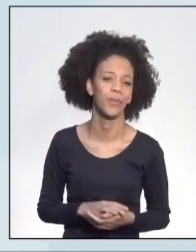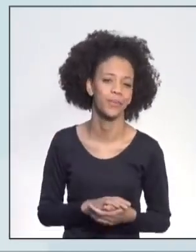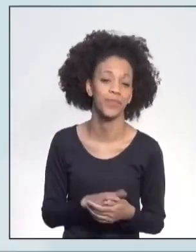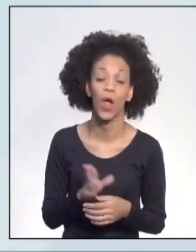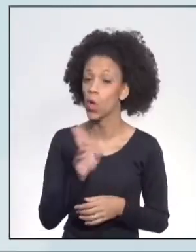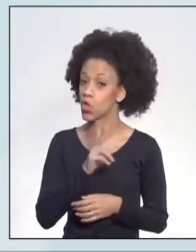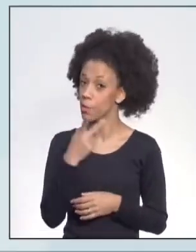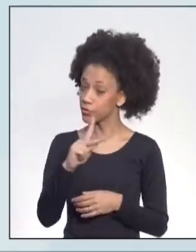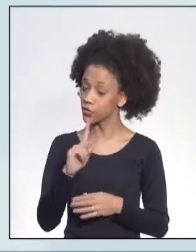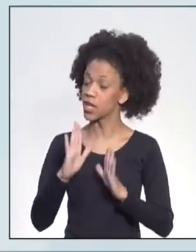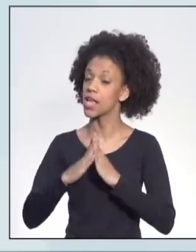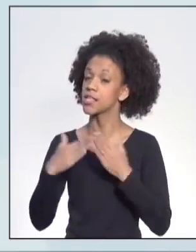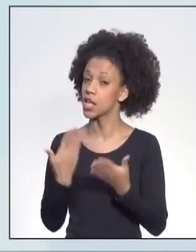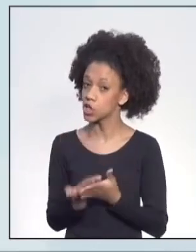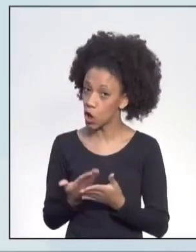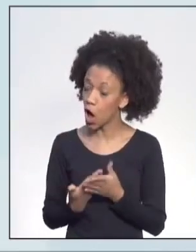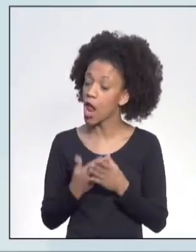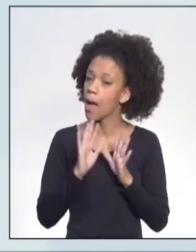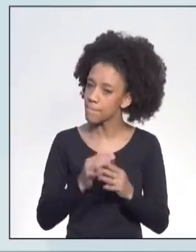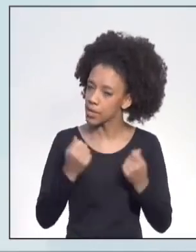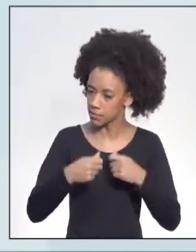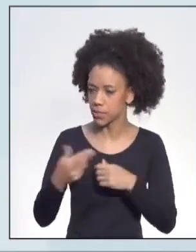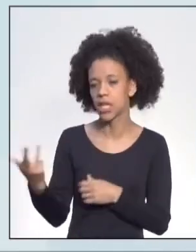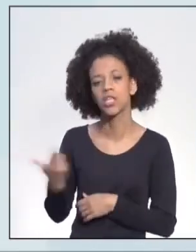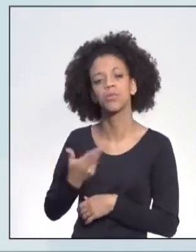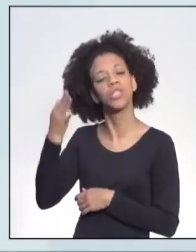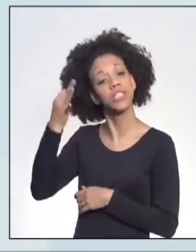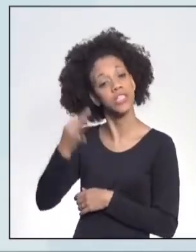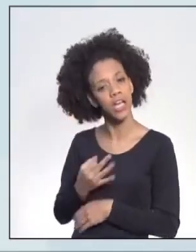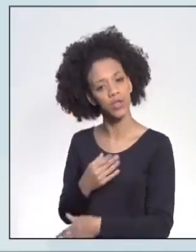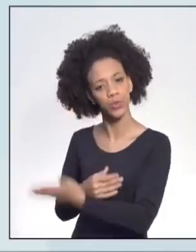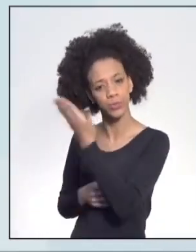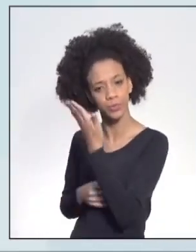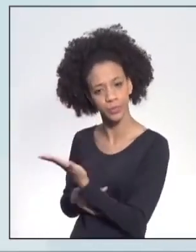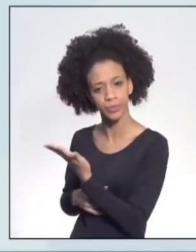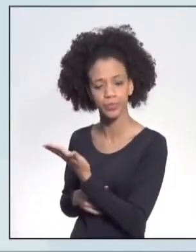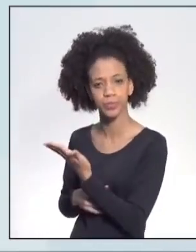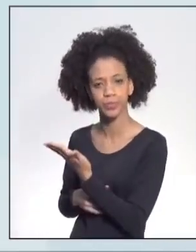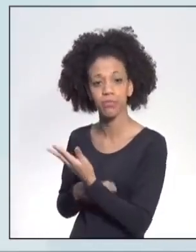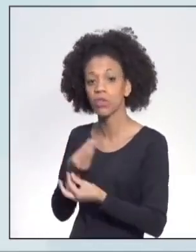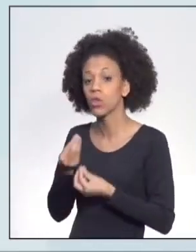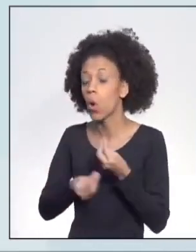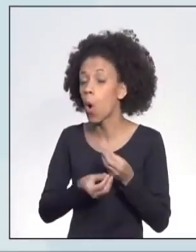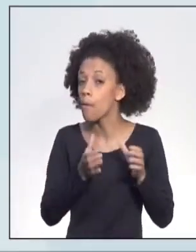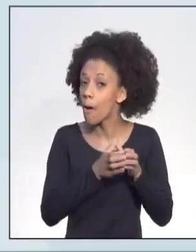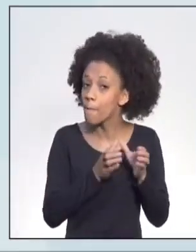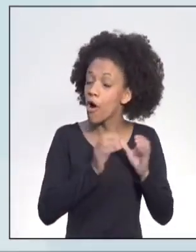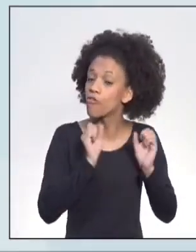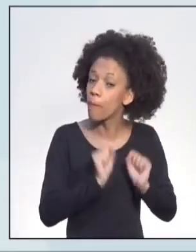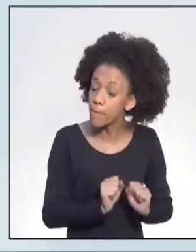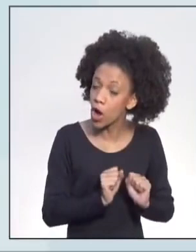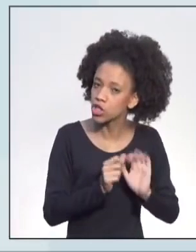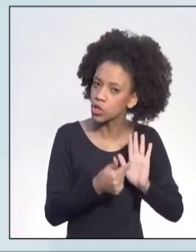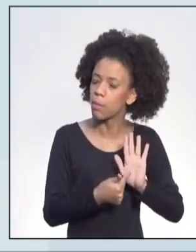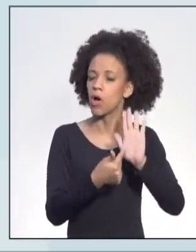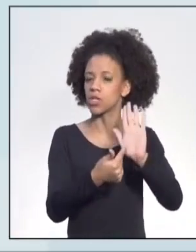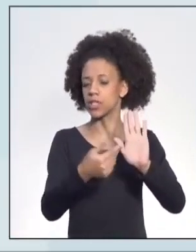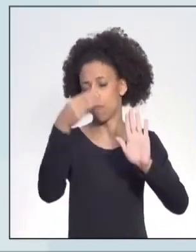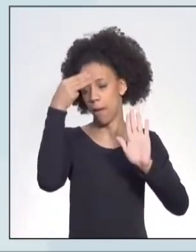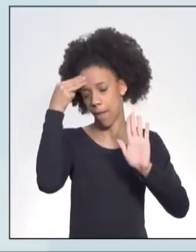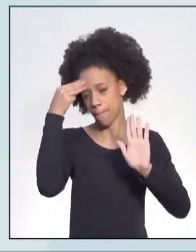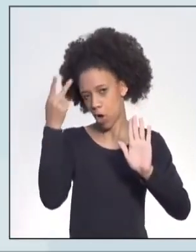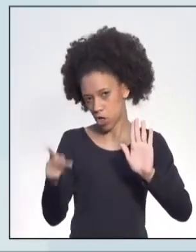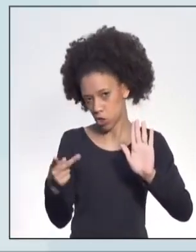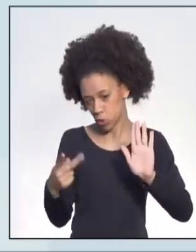de vocês, da escola, mas tem que responder essa pergunta aqui, ó. Como um povo pode transmitir sua memória por meio da